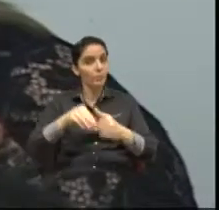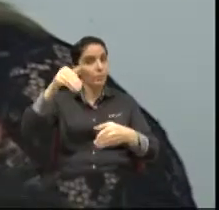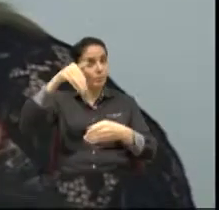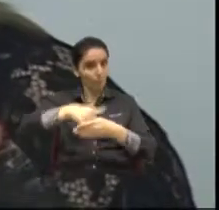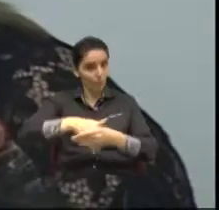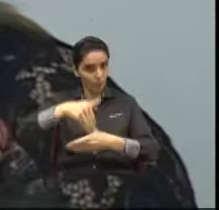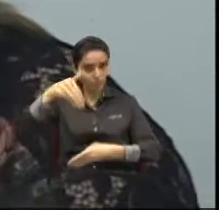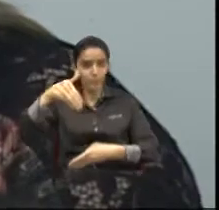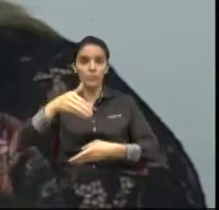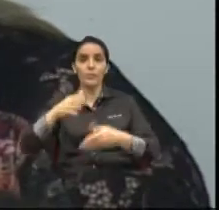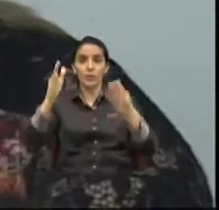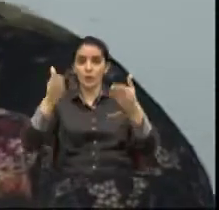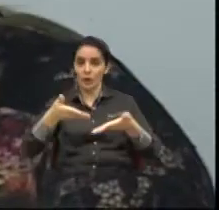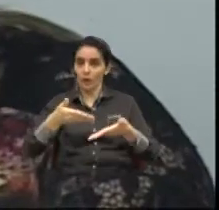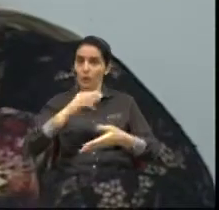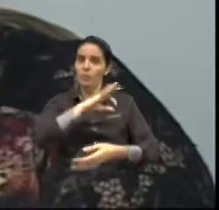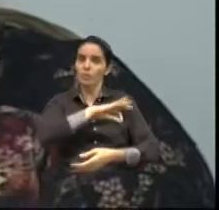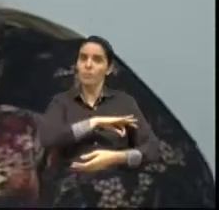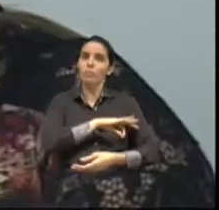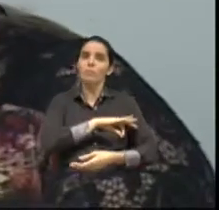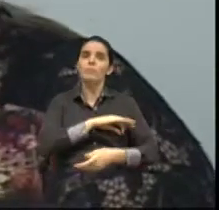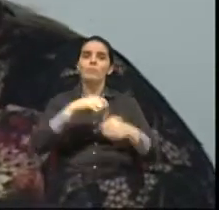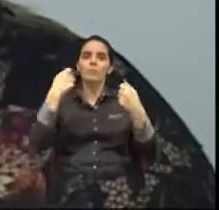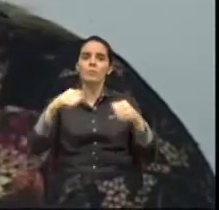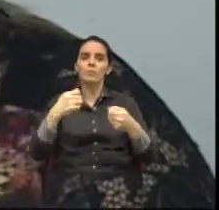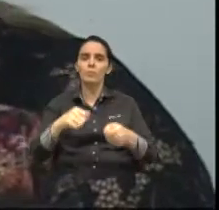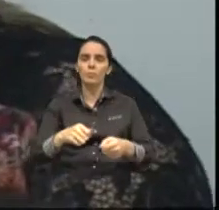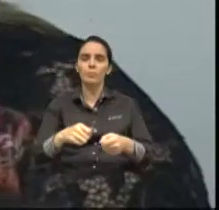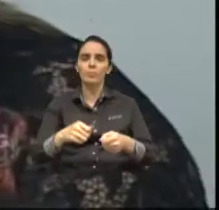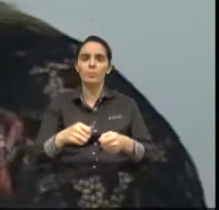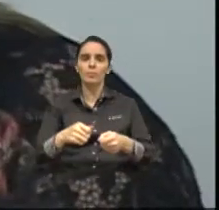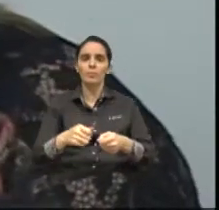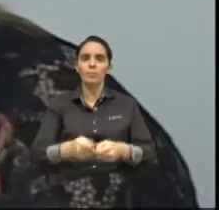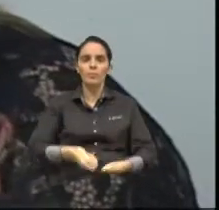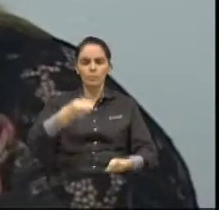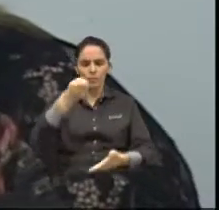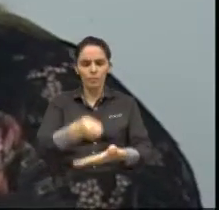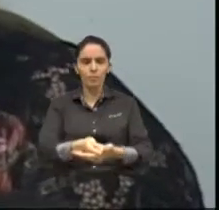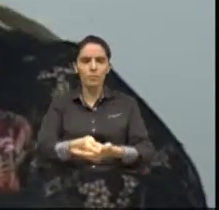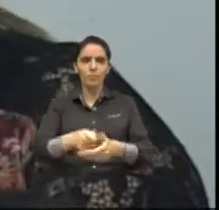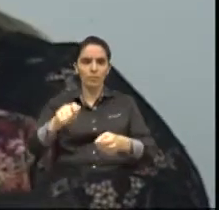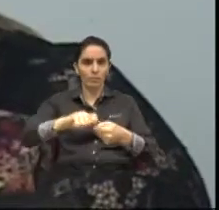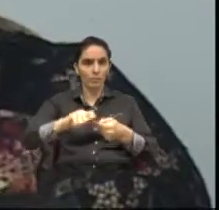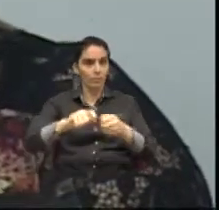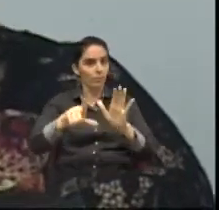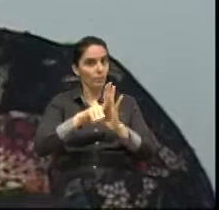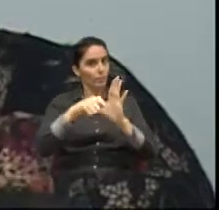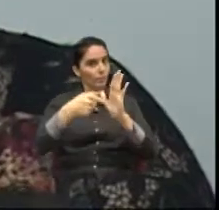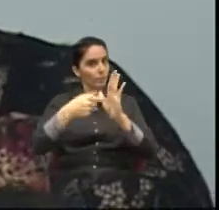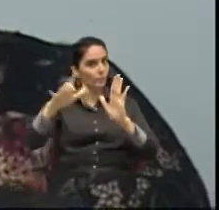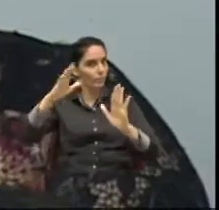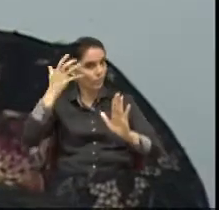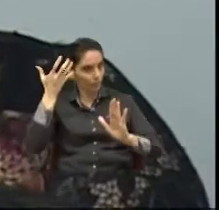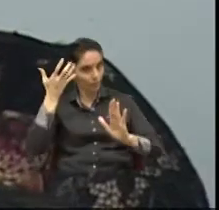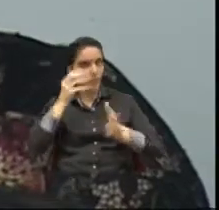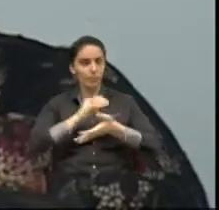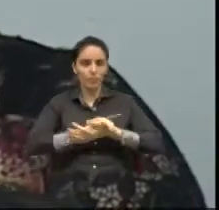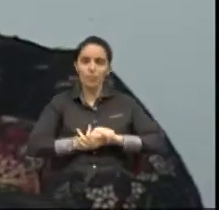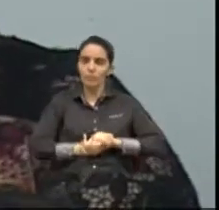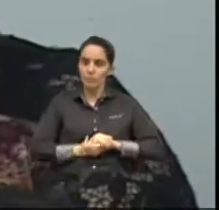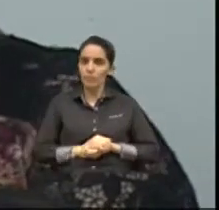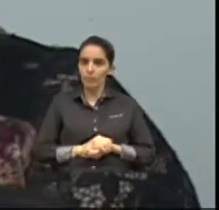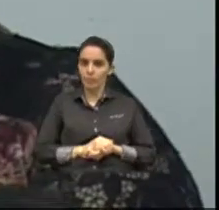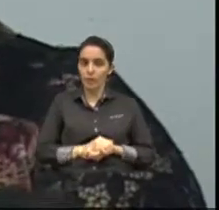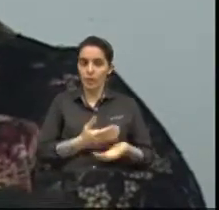votamos, mas nós precisamos que isso seja realmente colocado em prática. E os nossos jovens, nós temos tido um